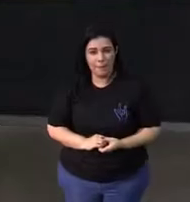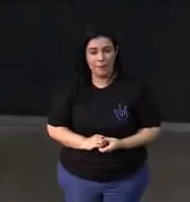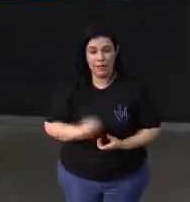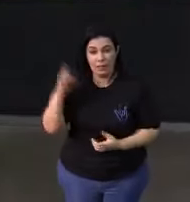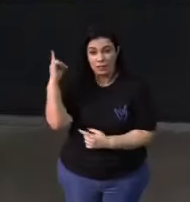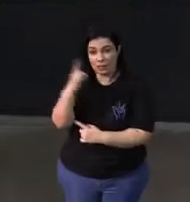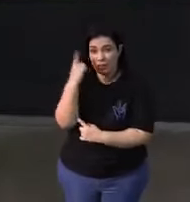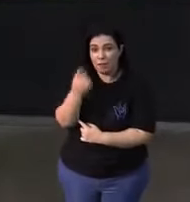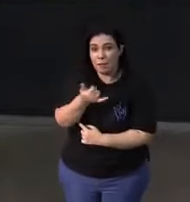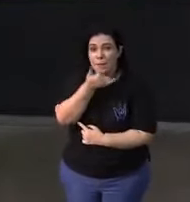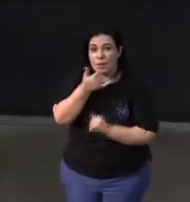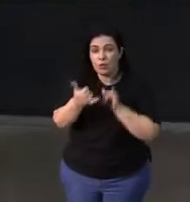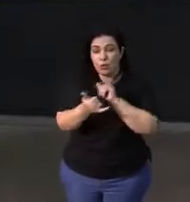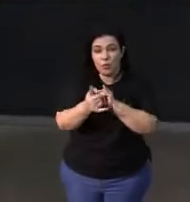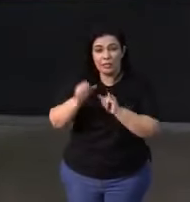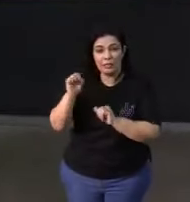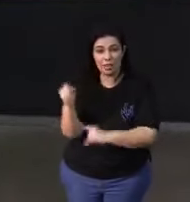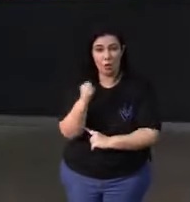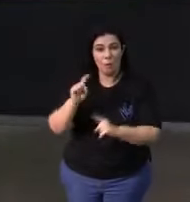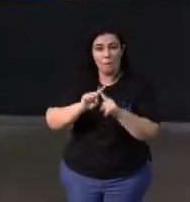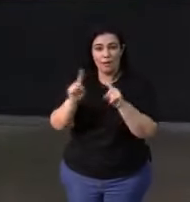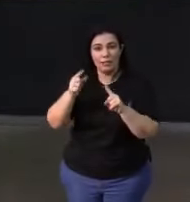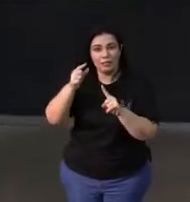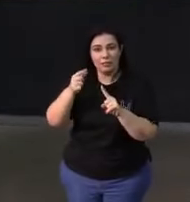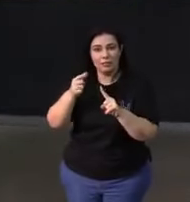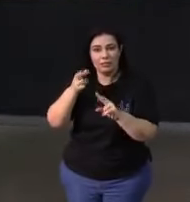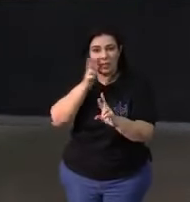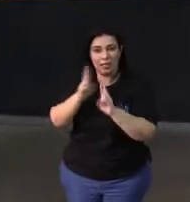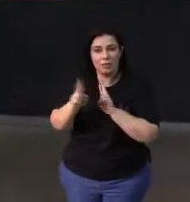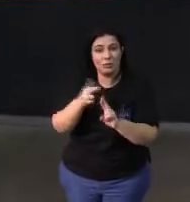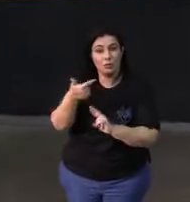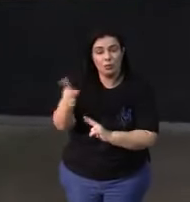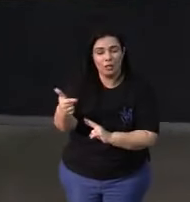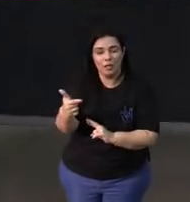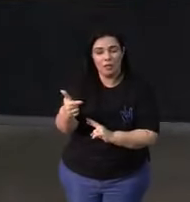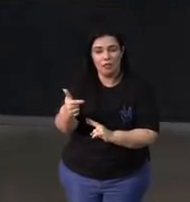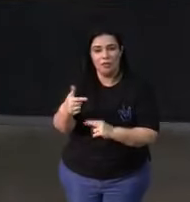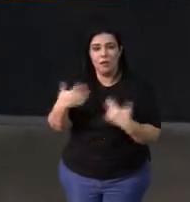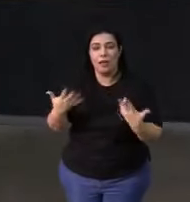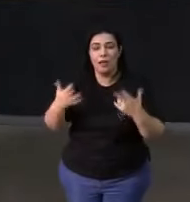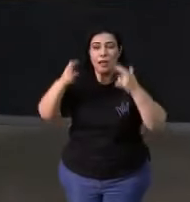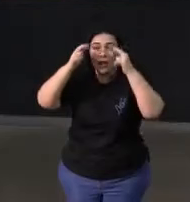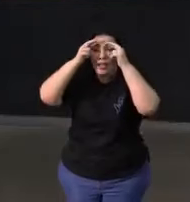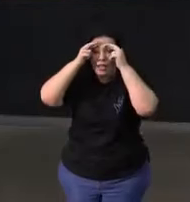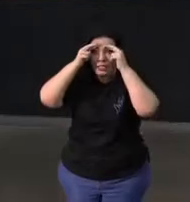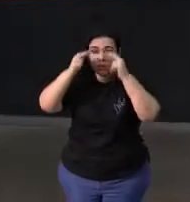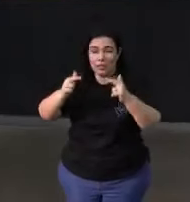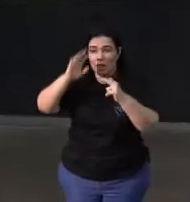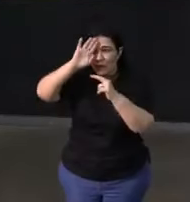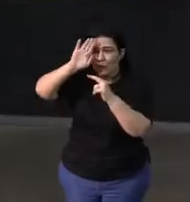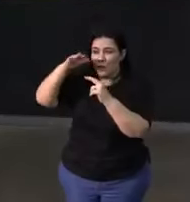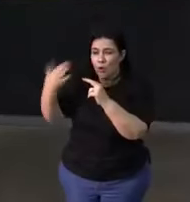Davi perdoou Saul, mas não teve comunhão com Saul. Davi